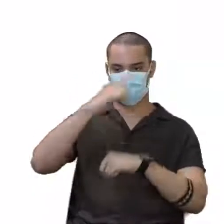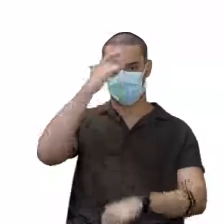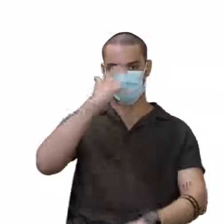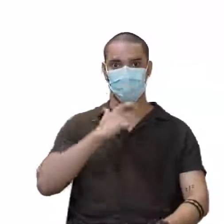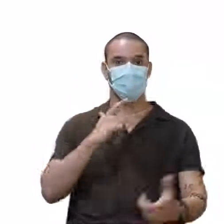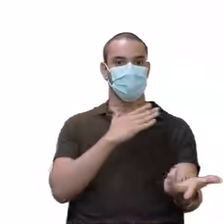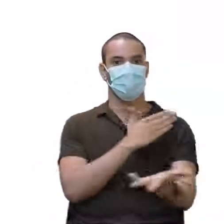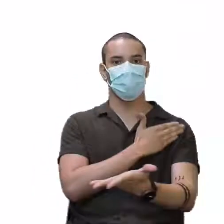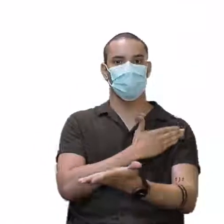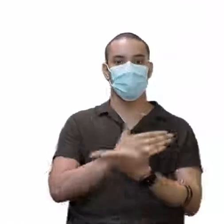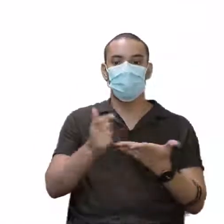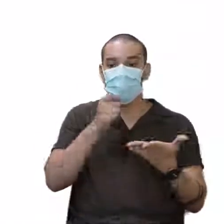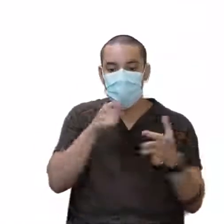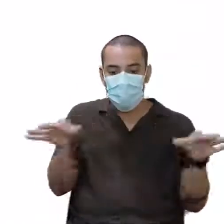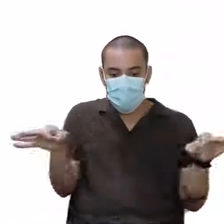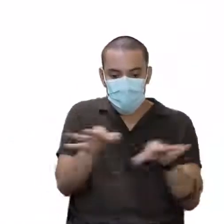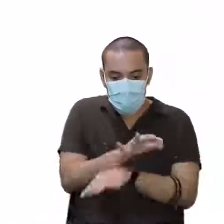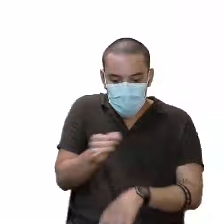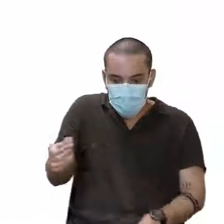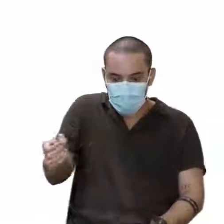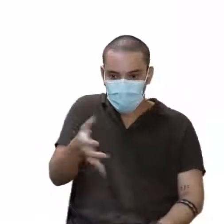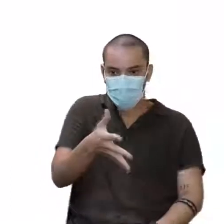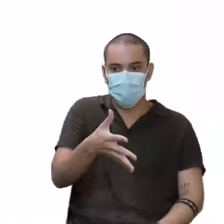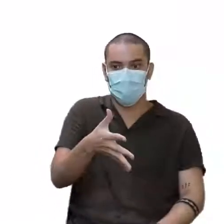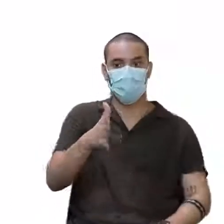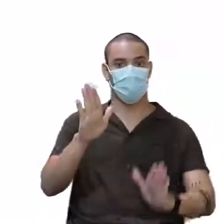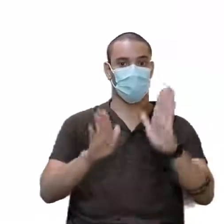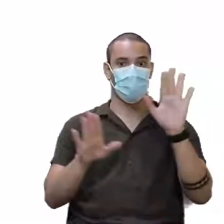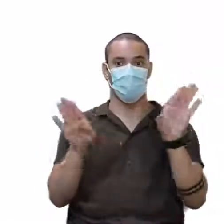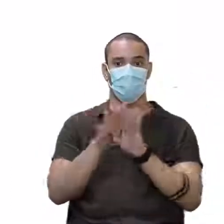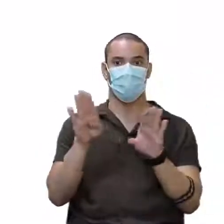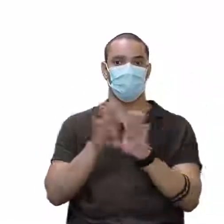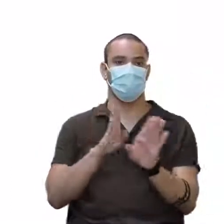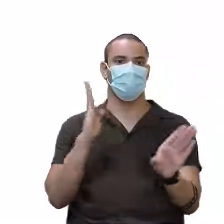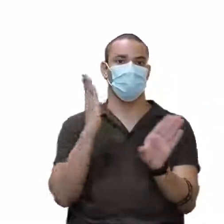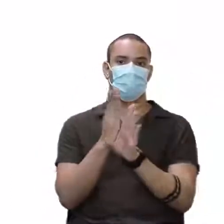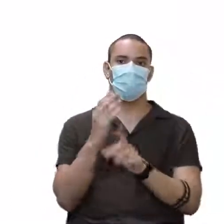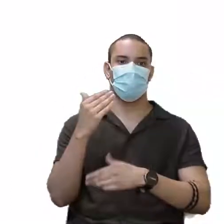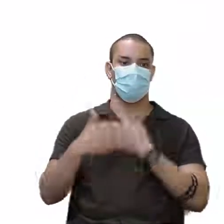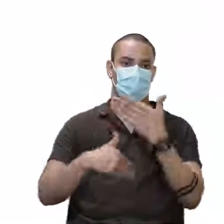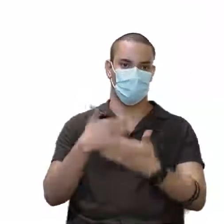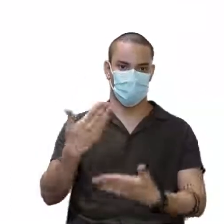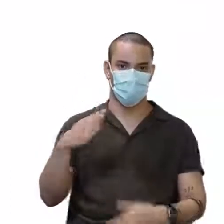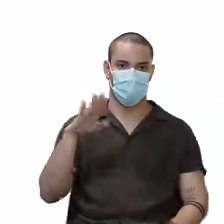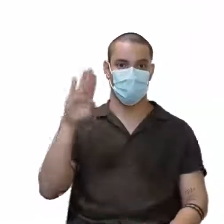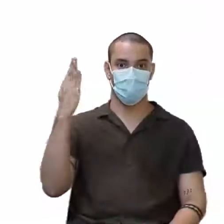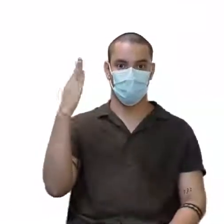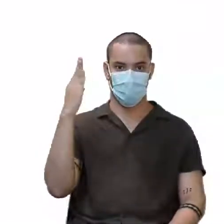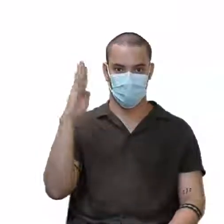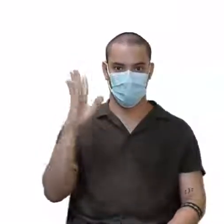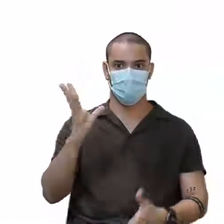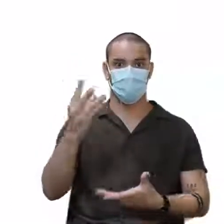ambientes recém-criados, geralmente decorrentes de processos biológicos